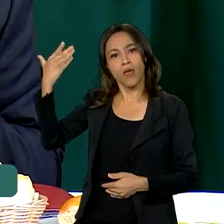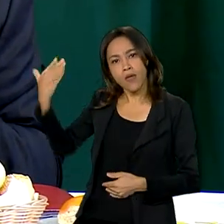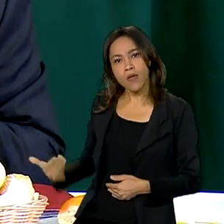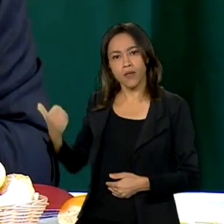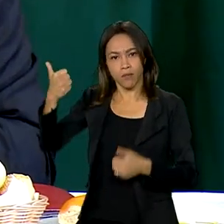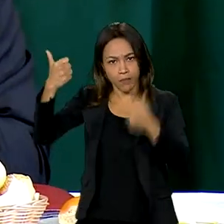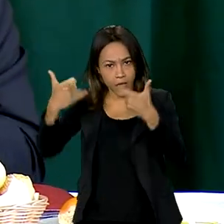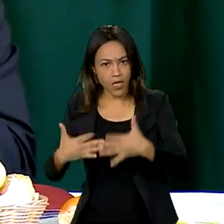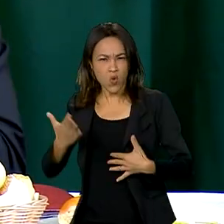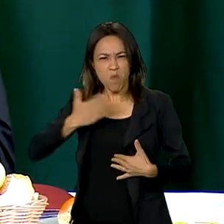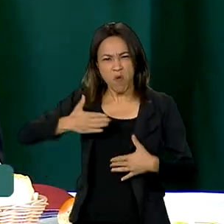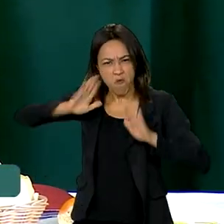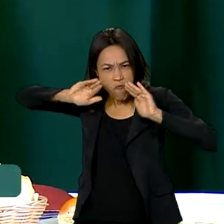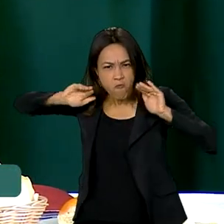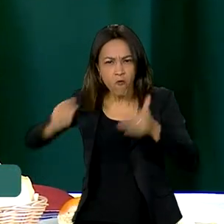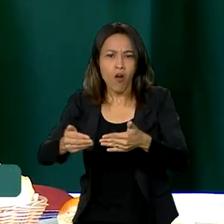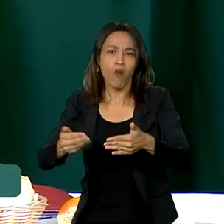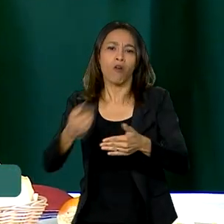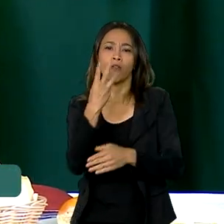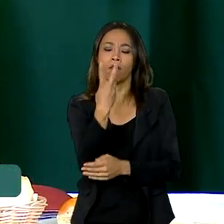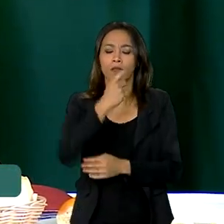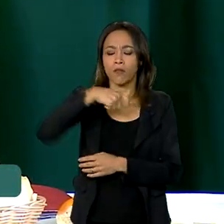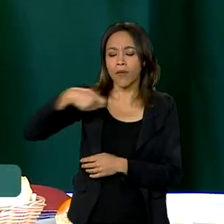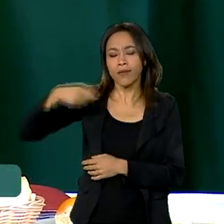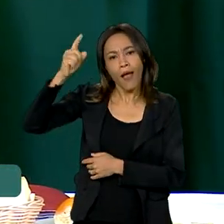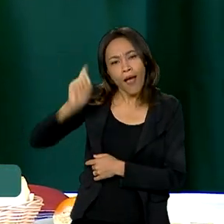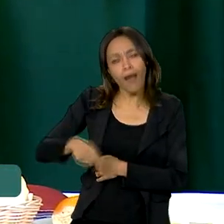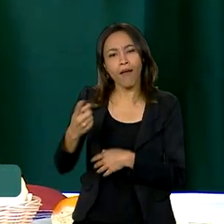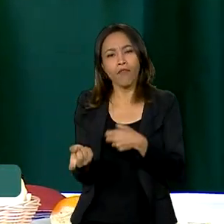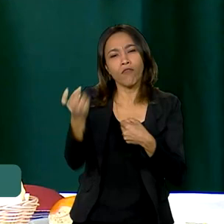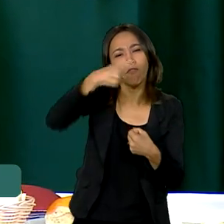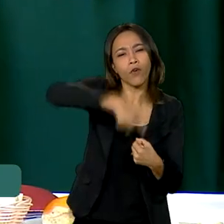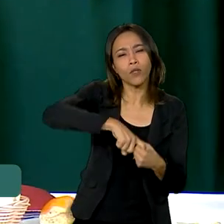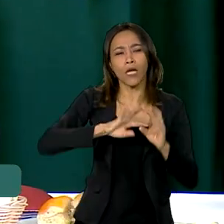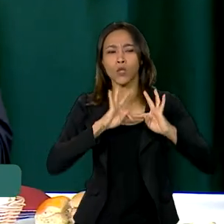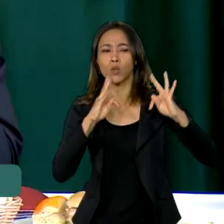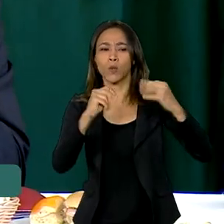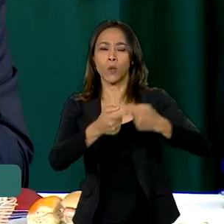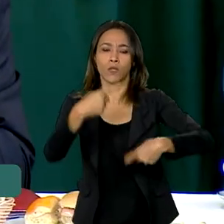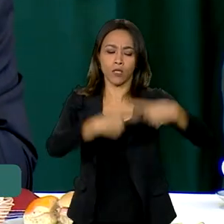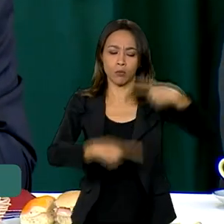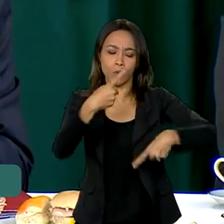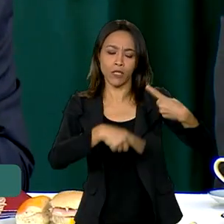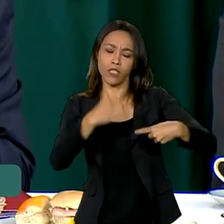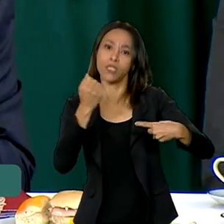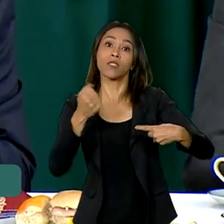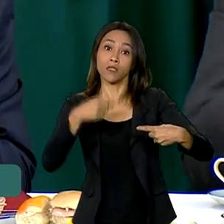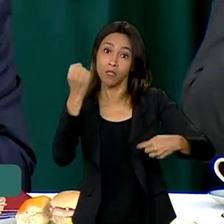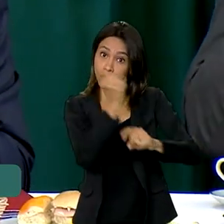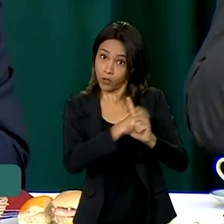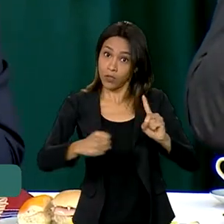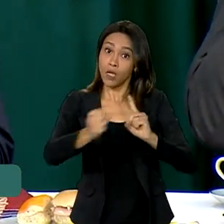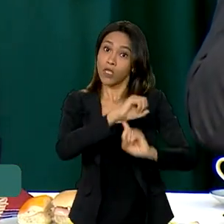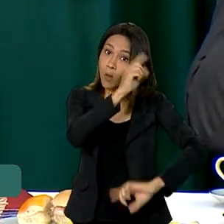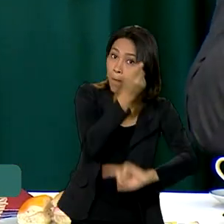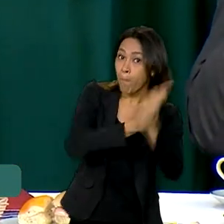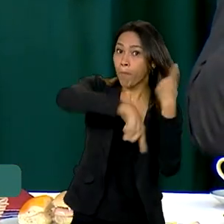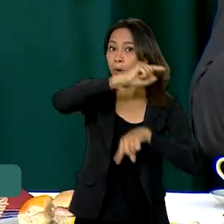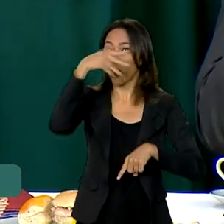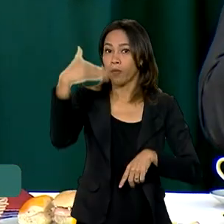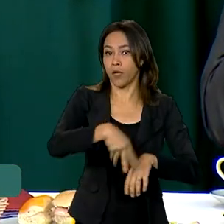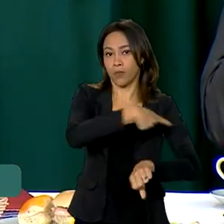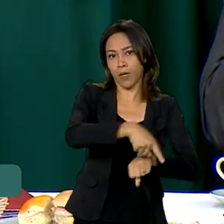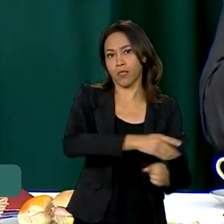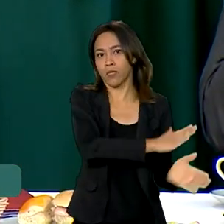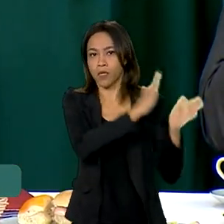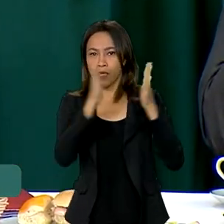obsessão, sabe, nos primeiros 3 meses era retomar todas as políticas sociais que deram certo nesse país. A minha obsessão